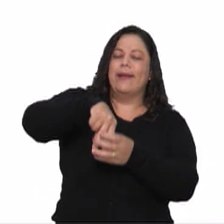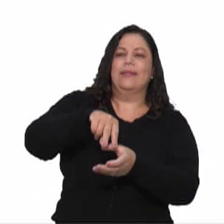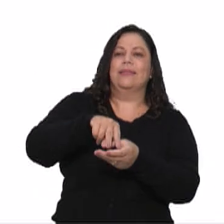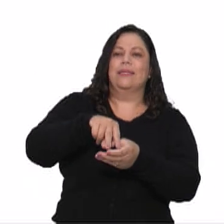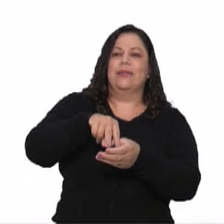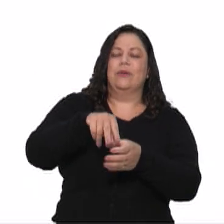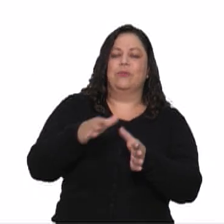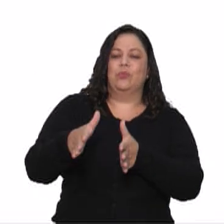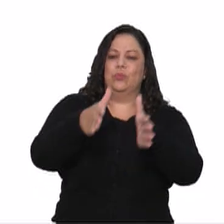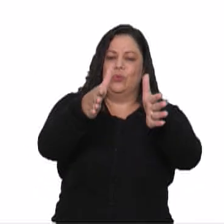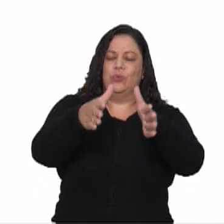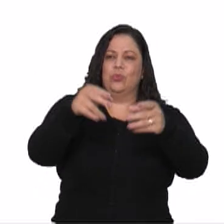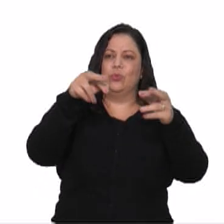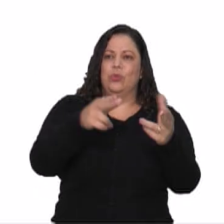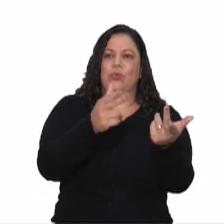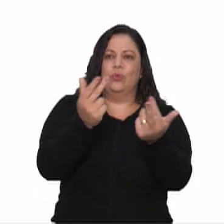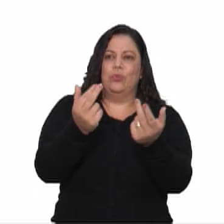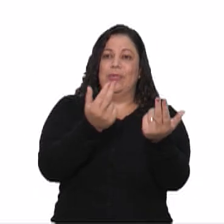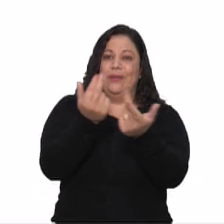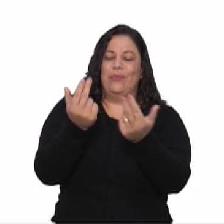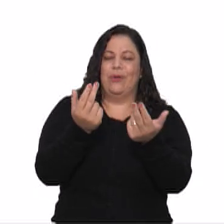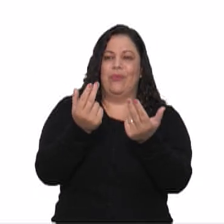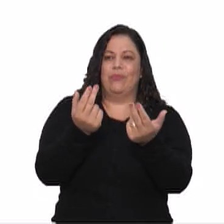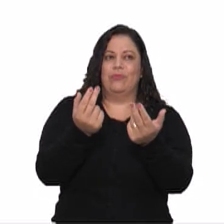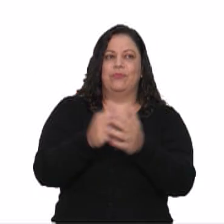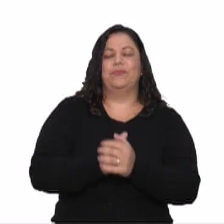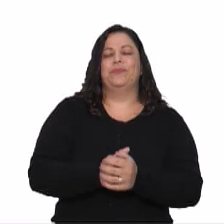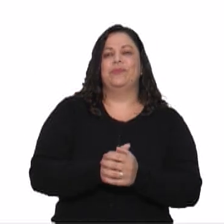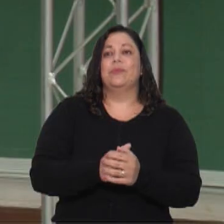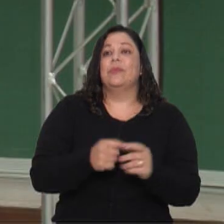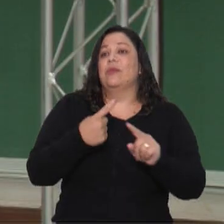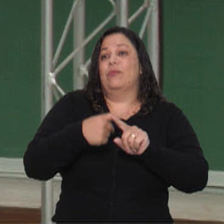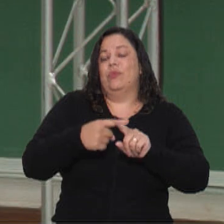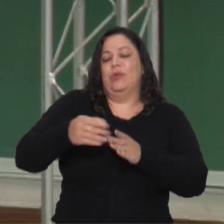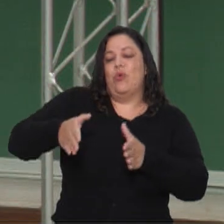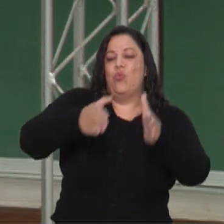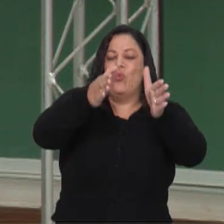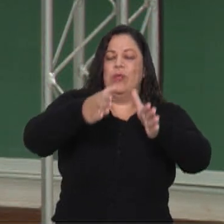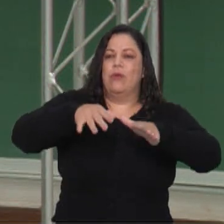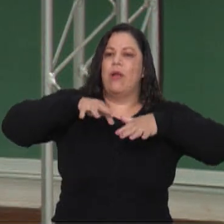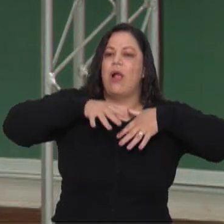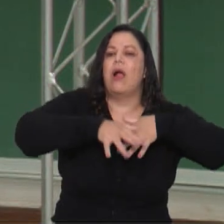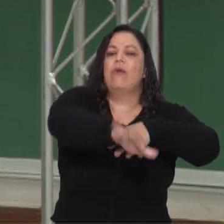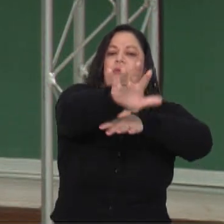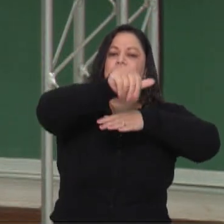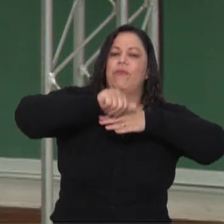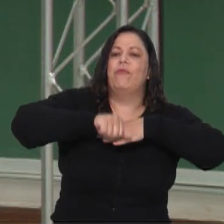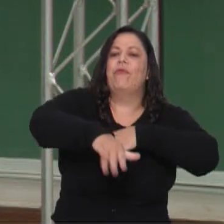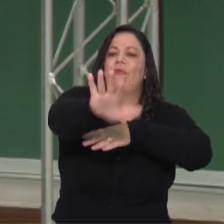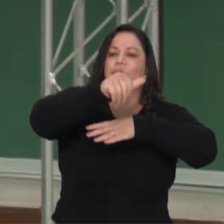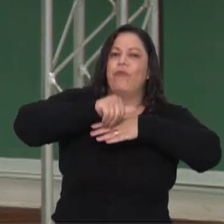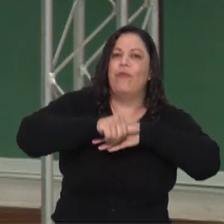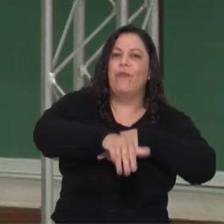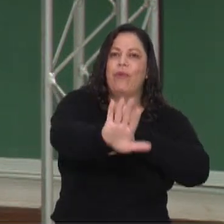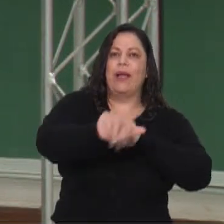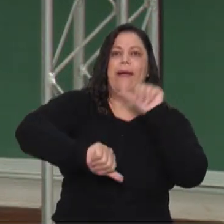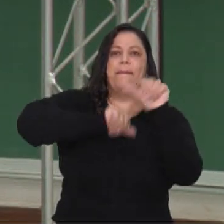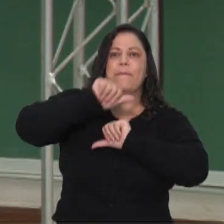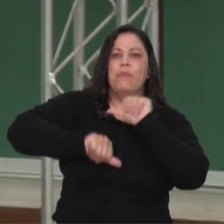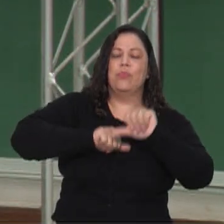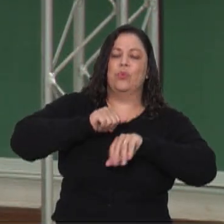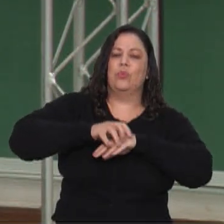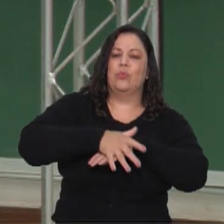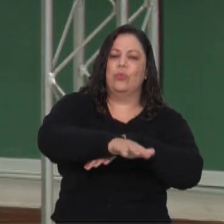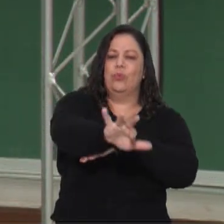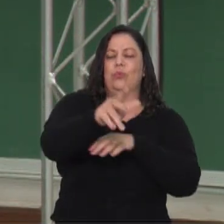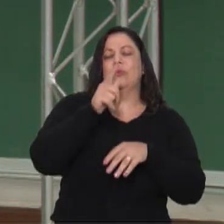entramos, somos e não somos. Então, novamente, a ideia que muitos têm de Heráclito sobre o pai